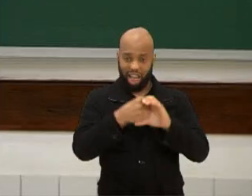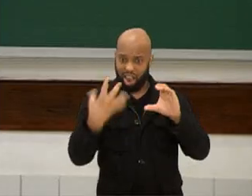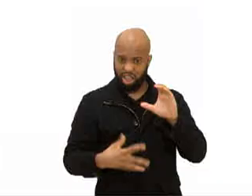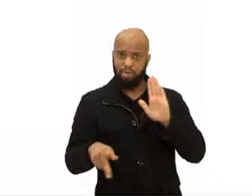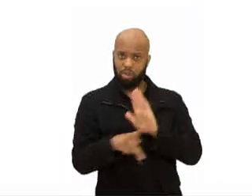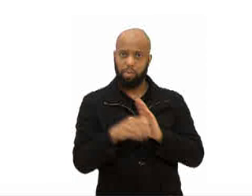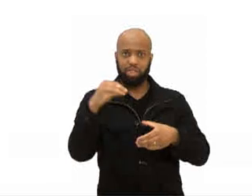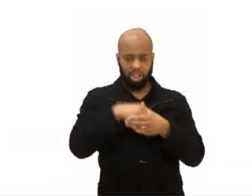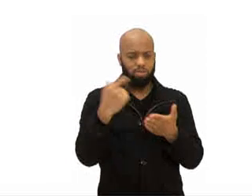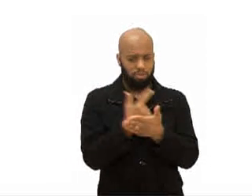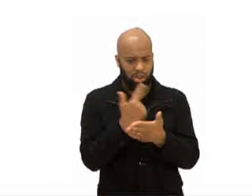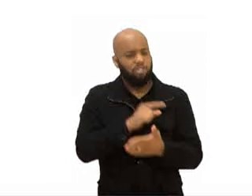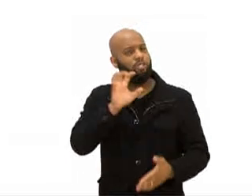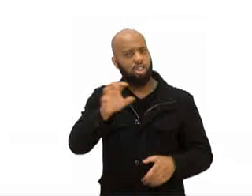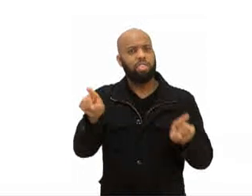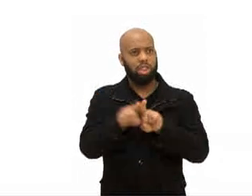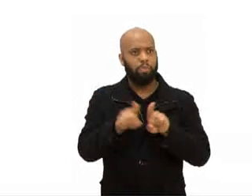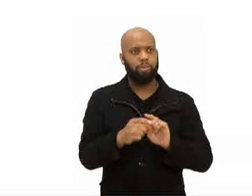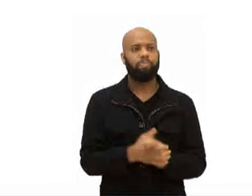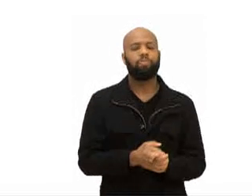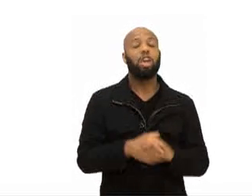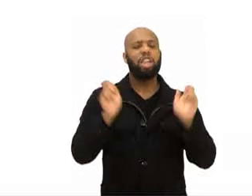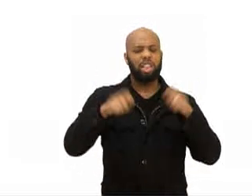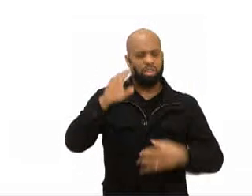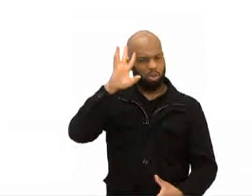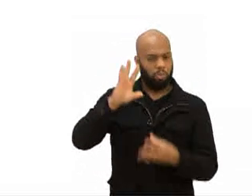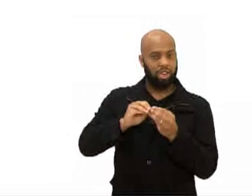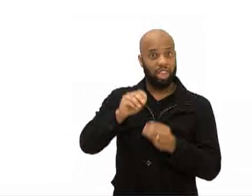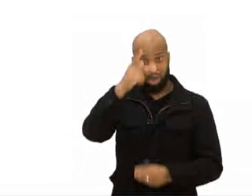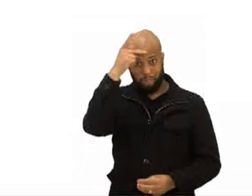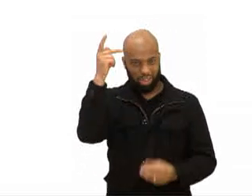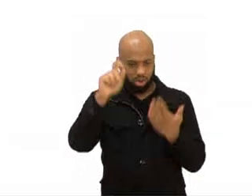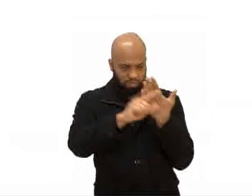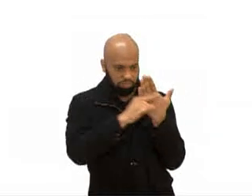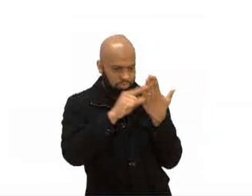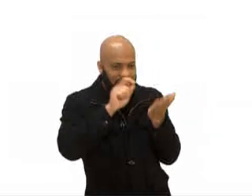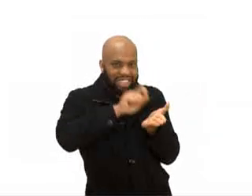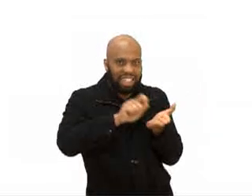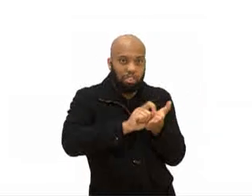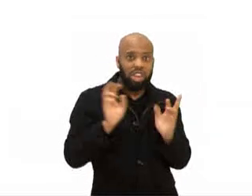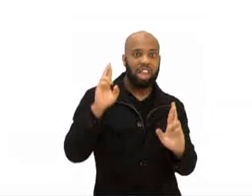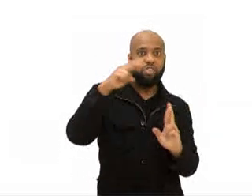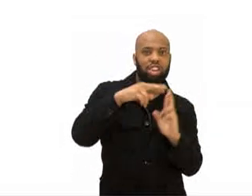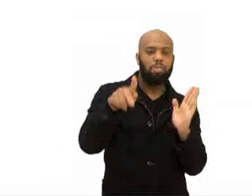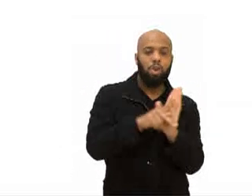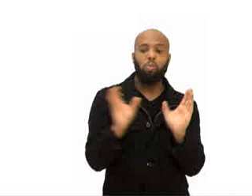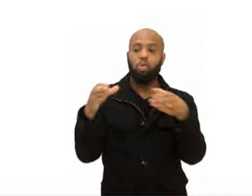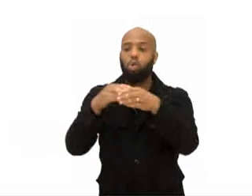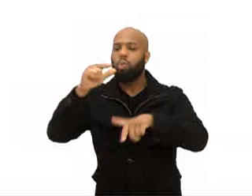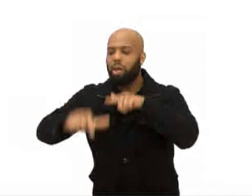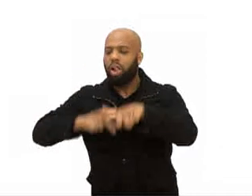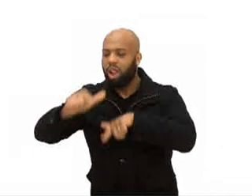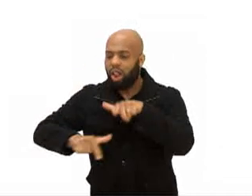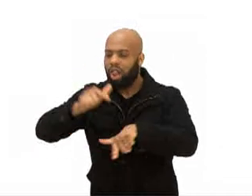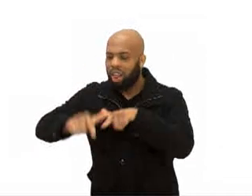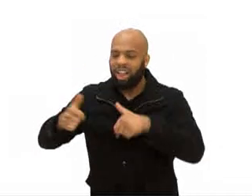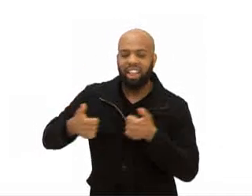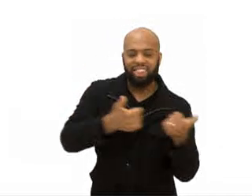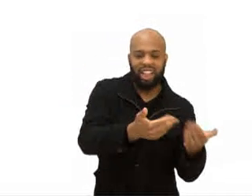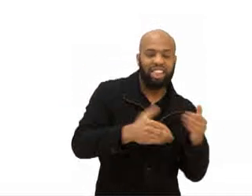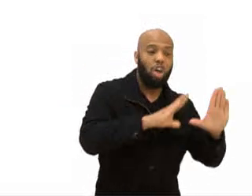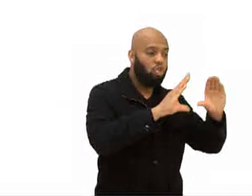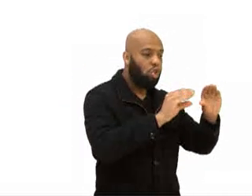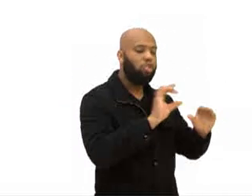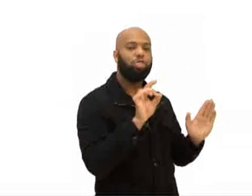só. É possível compreender que a autora faz referência à classe trabalhadora que produz para o